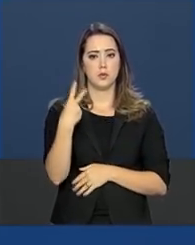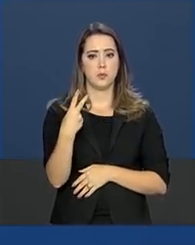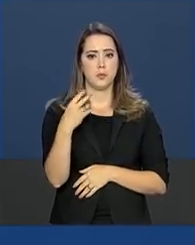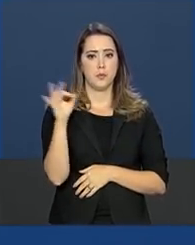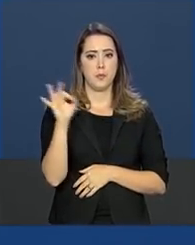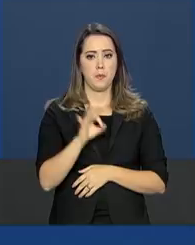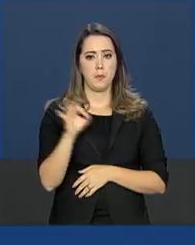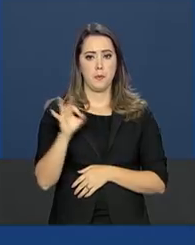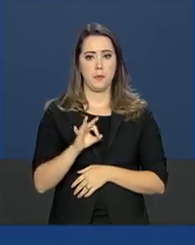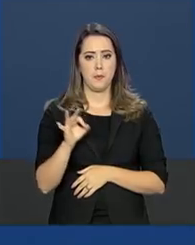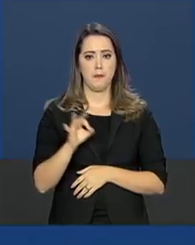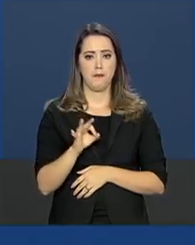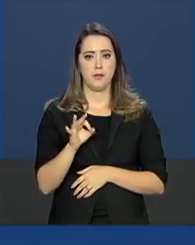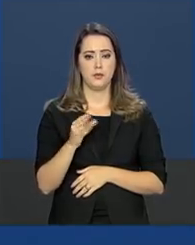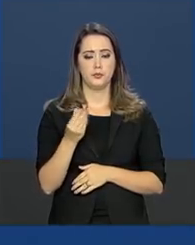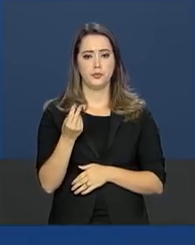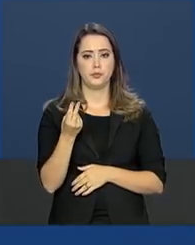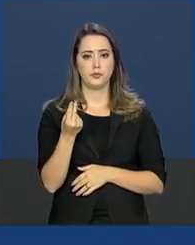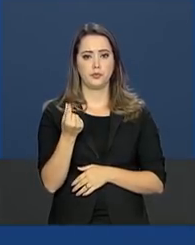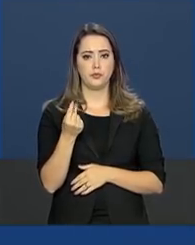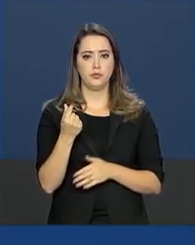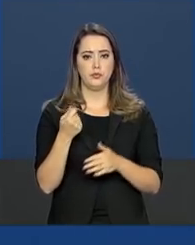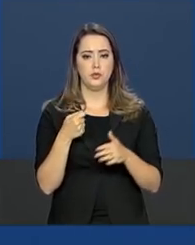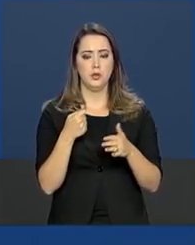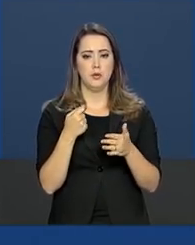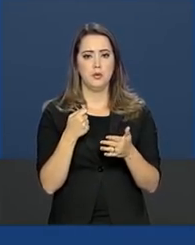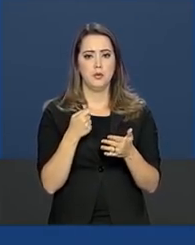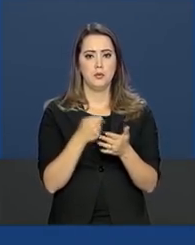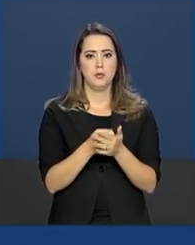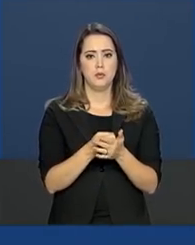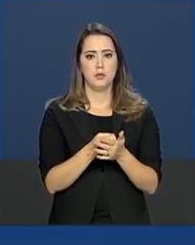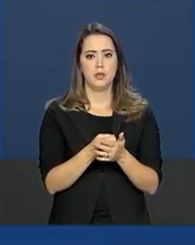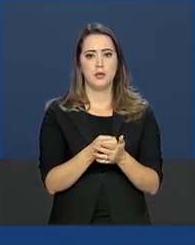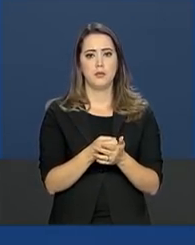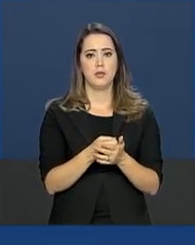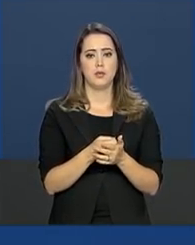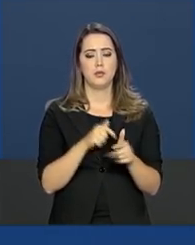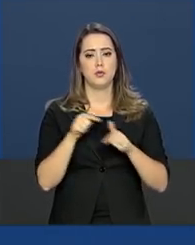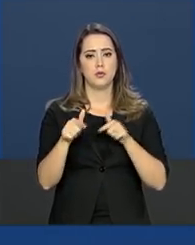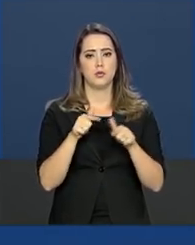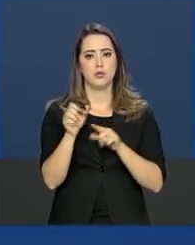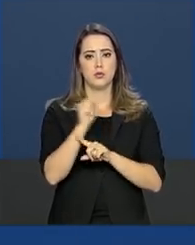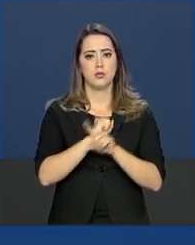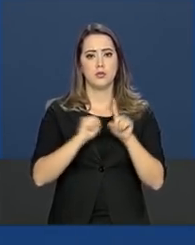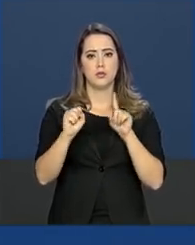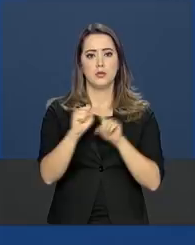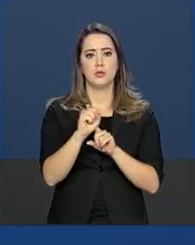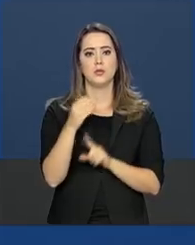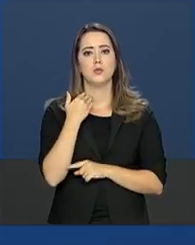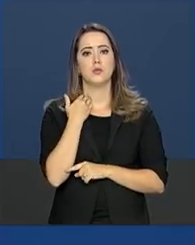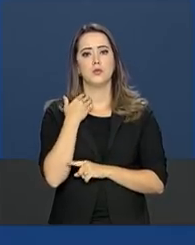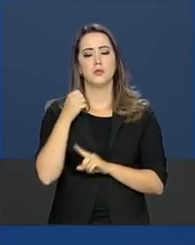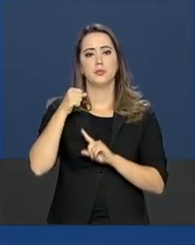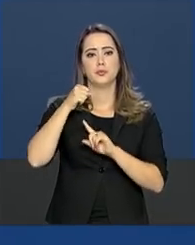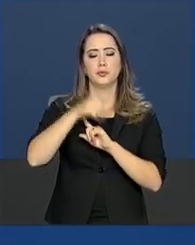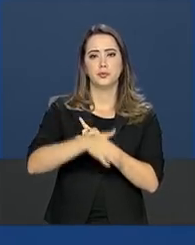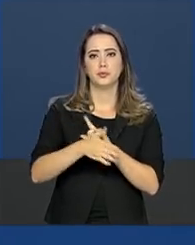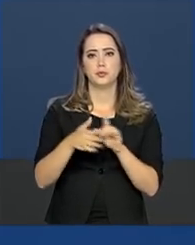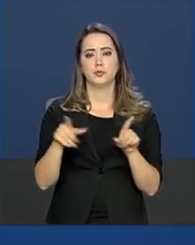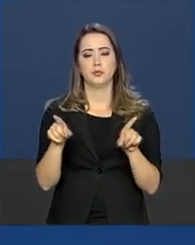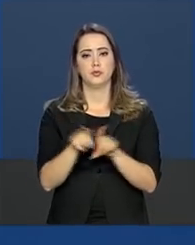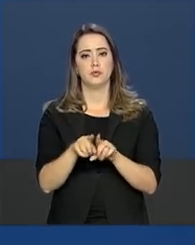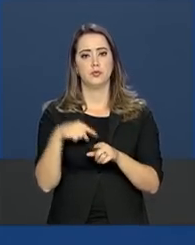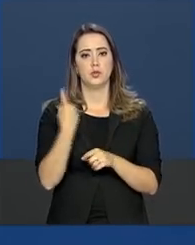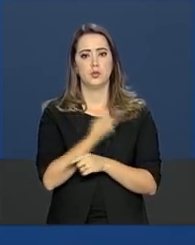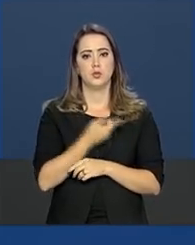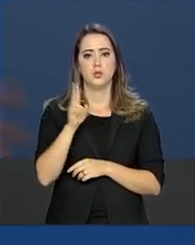daquele dinheiro depositado para ação social no Banco Central. Então, este dinheiro, já que é depositado para ação social,